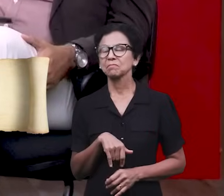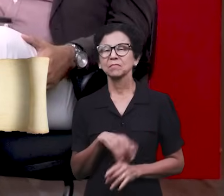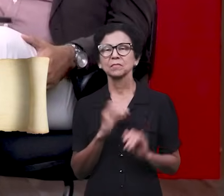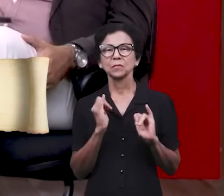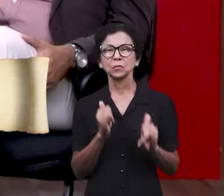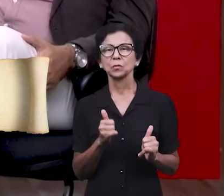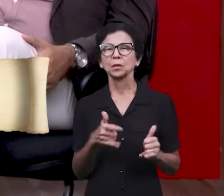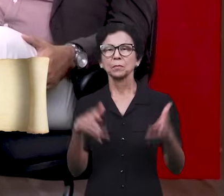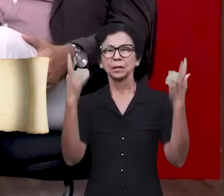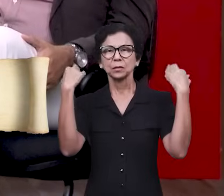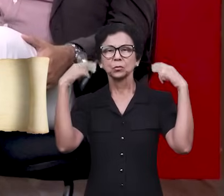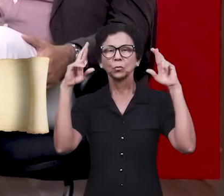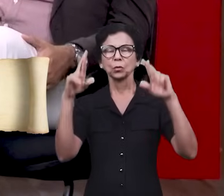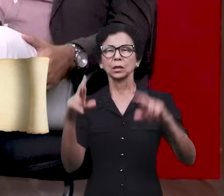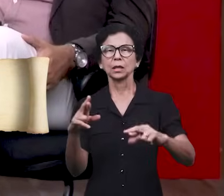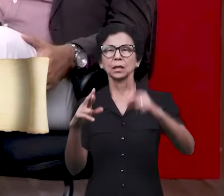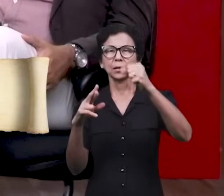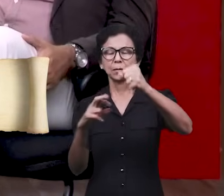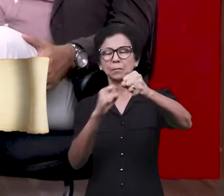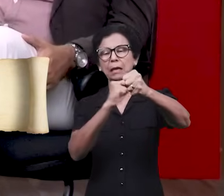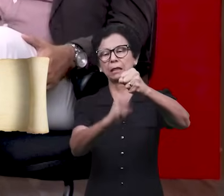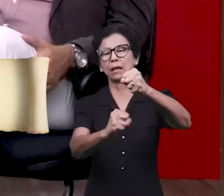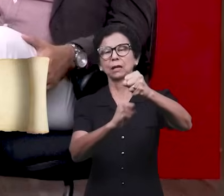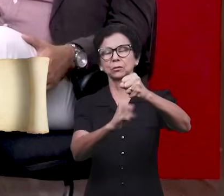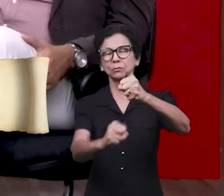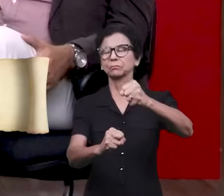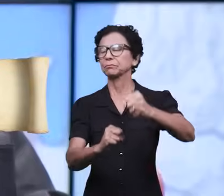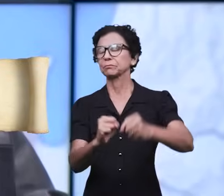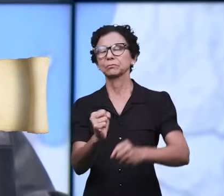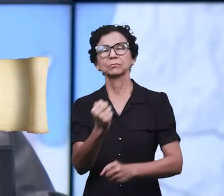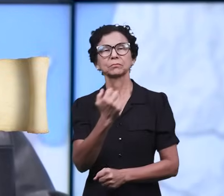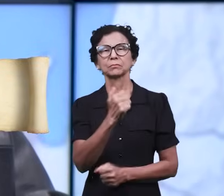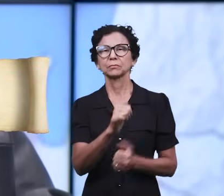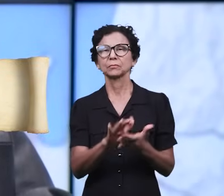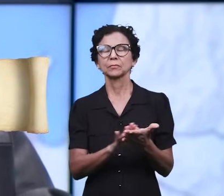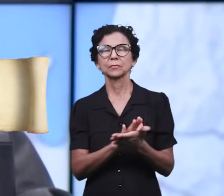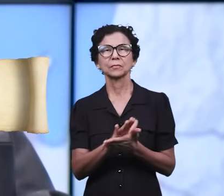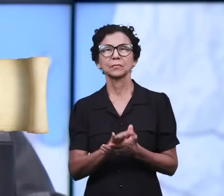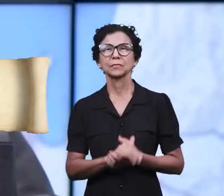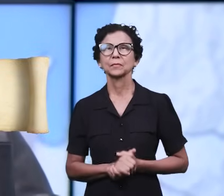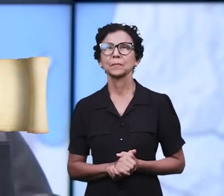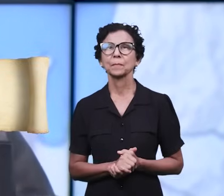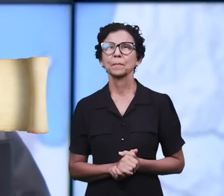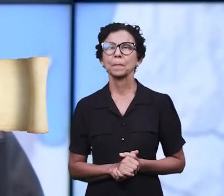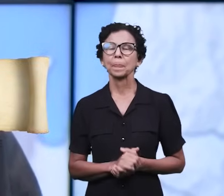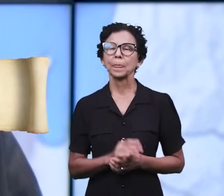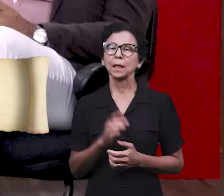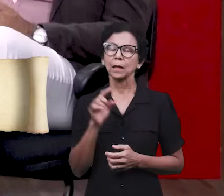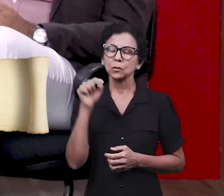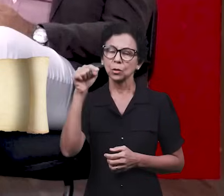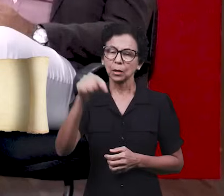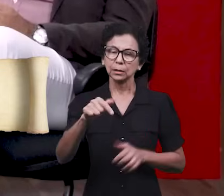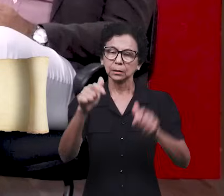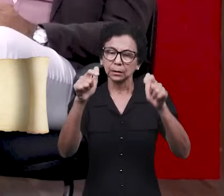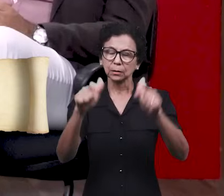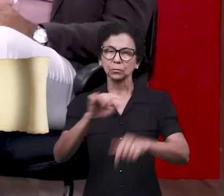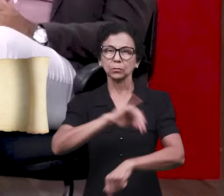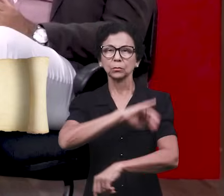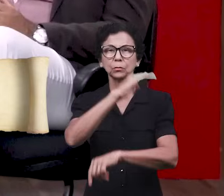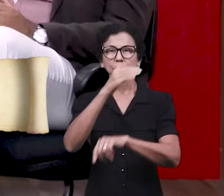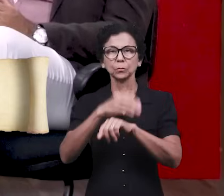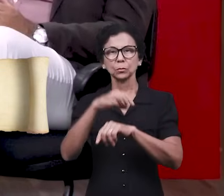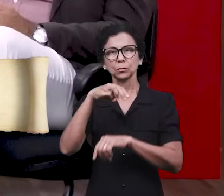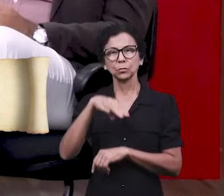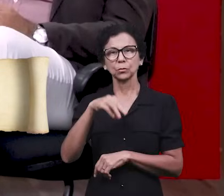sacrifício passou a ser só no templo, no Monte Moriá. Exatamente. É importante nós citarmos